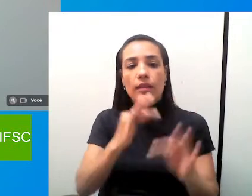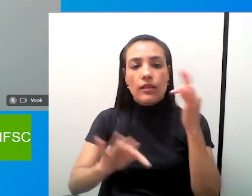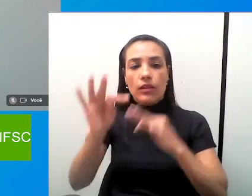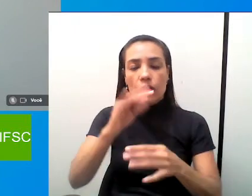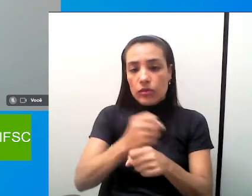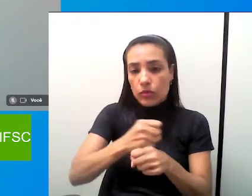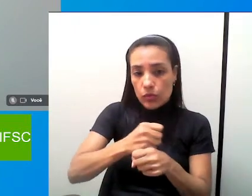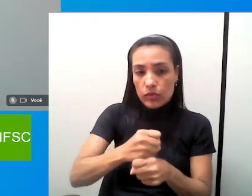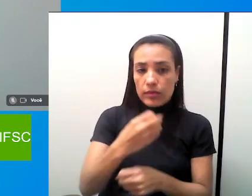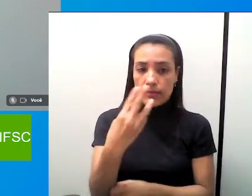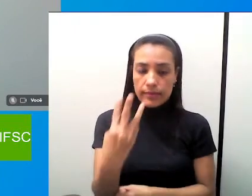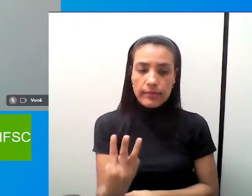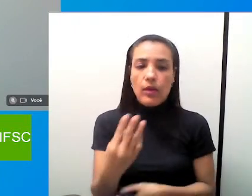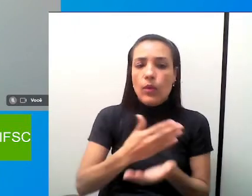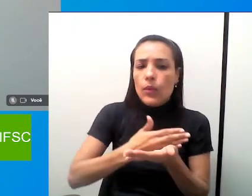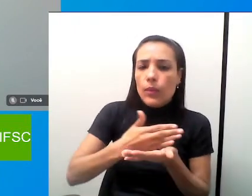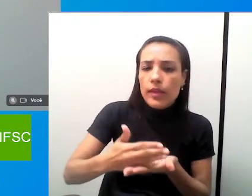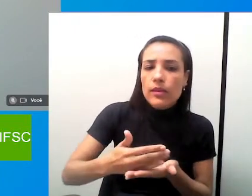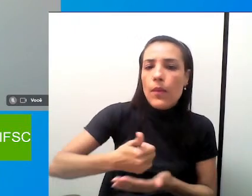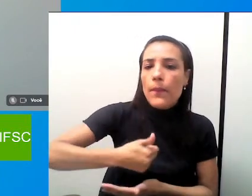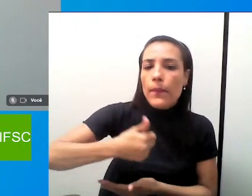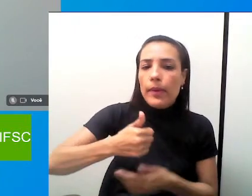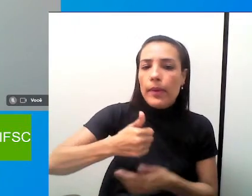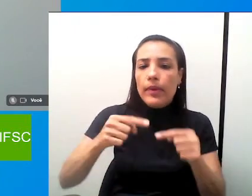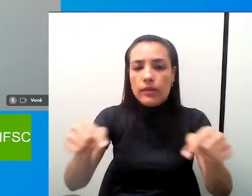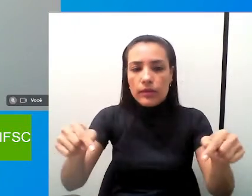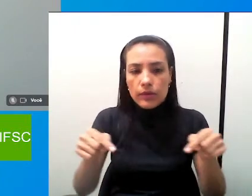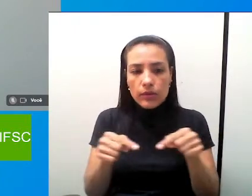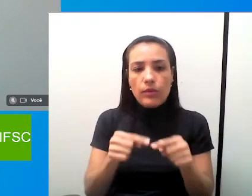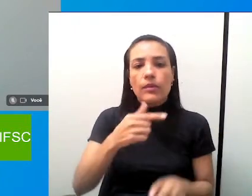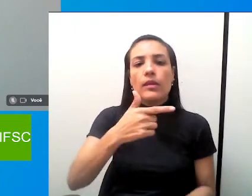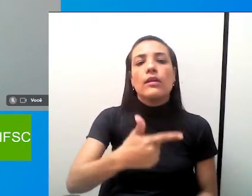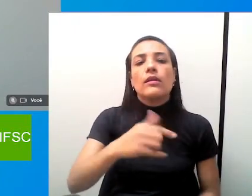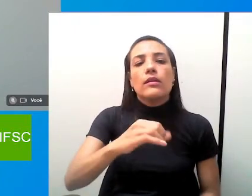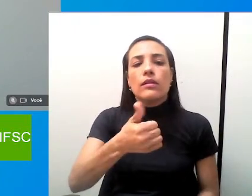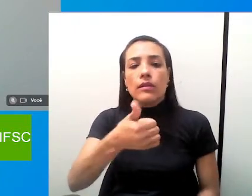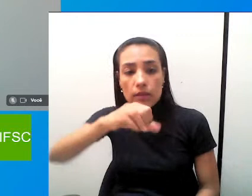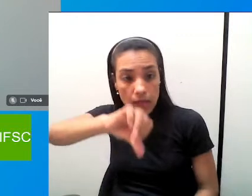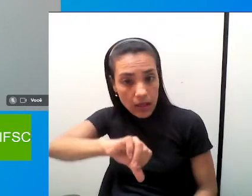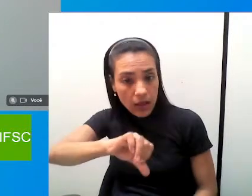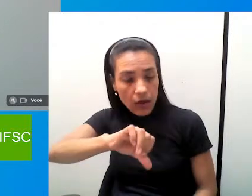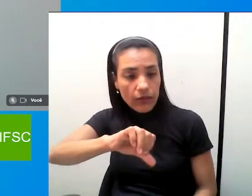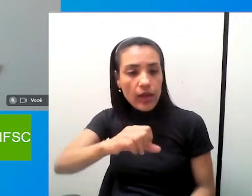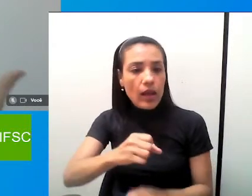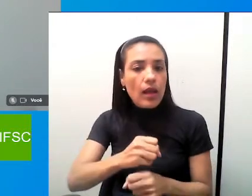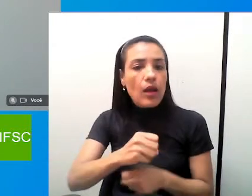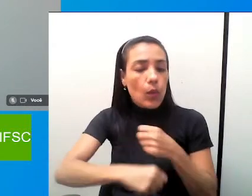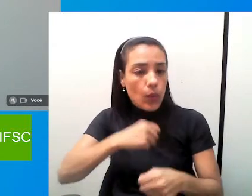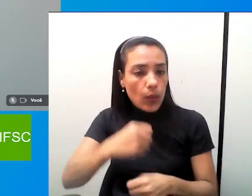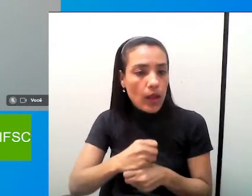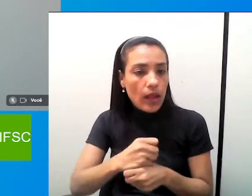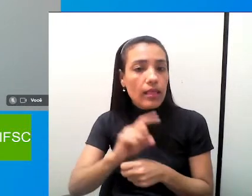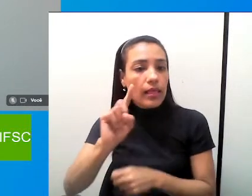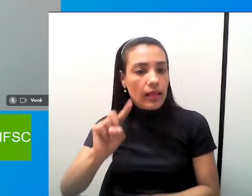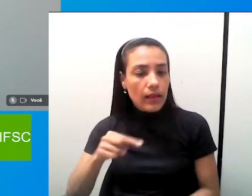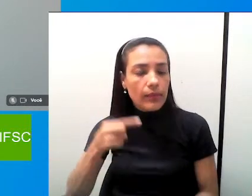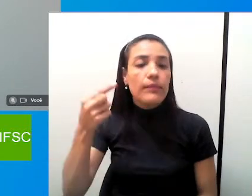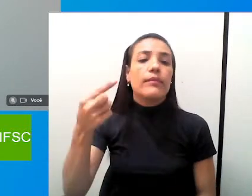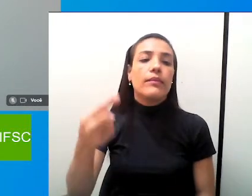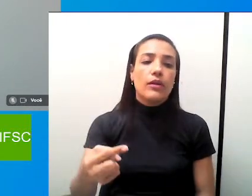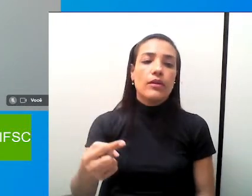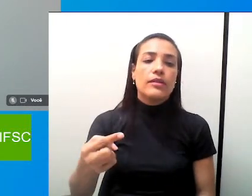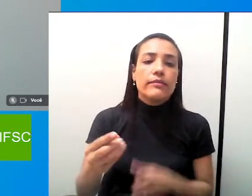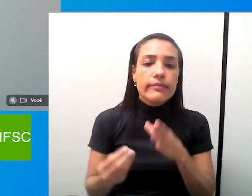duração. Ele iniciou a primeira turma em 2019, ou seja, um ano depois que foi implementada, então,